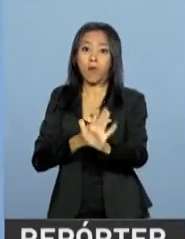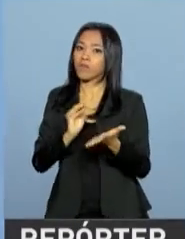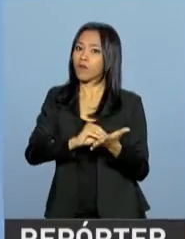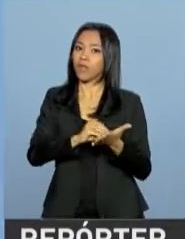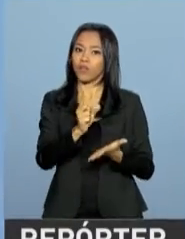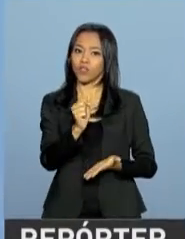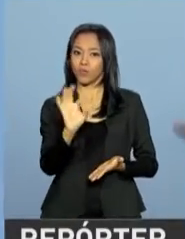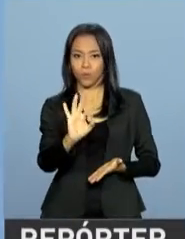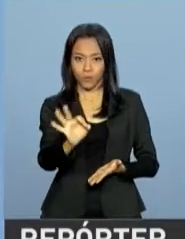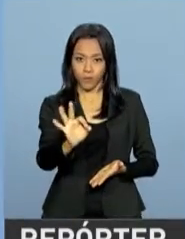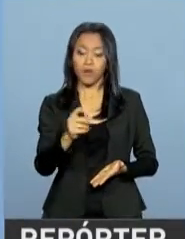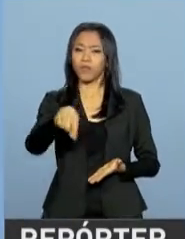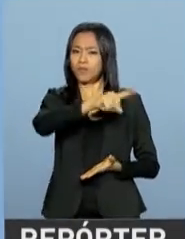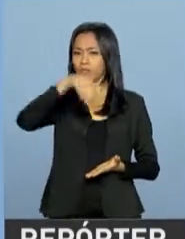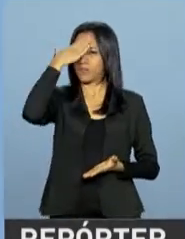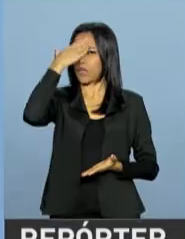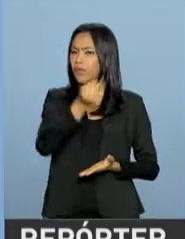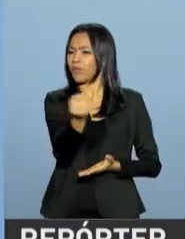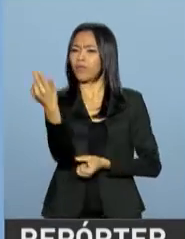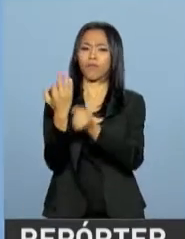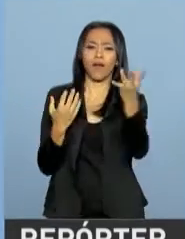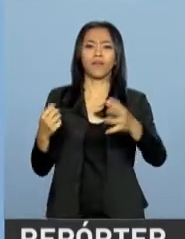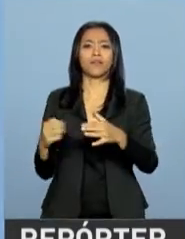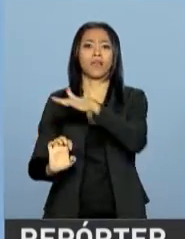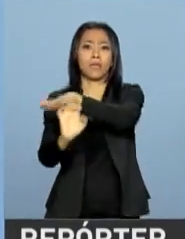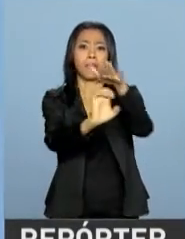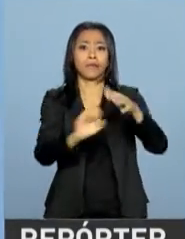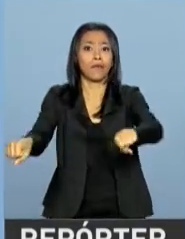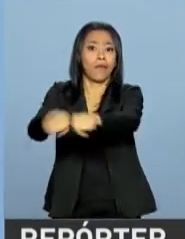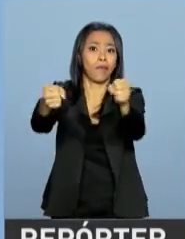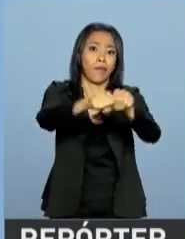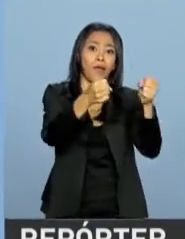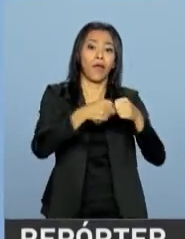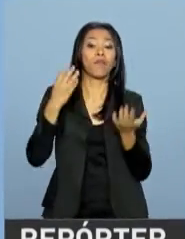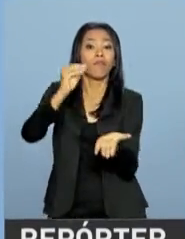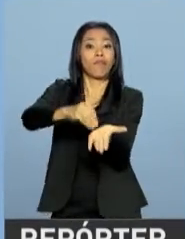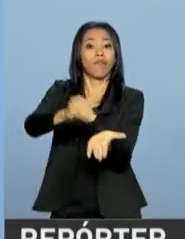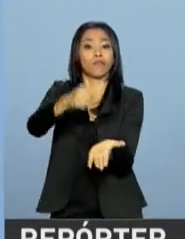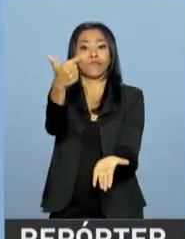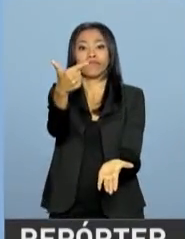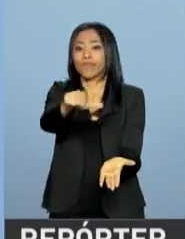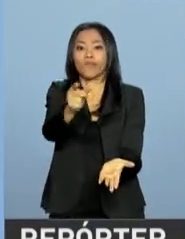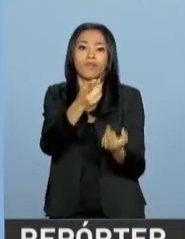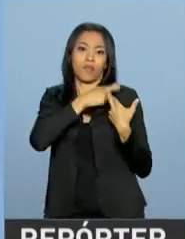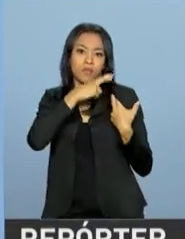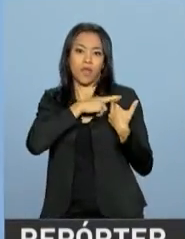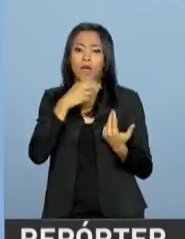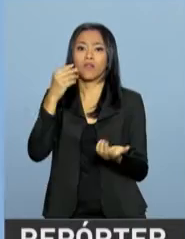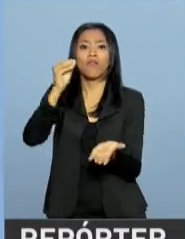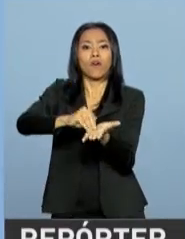acostumado aqui sabe que muitas empresas quebraram faliram por responsabilidades por falta de